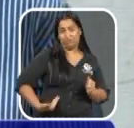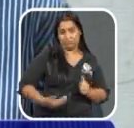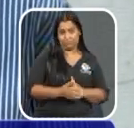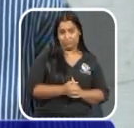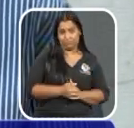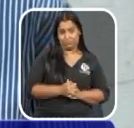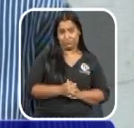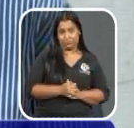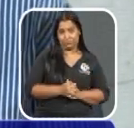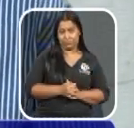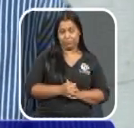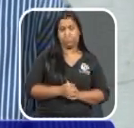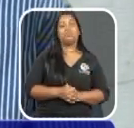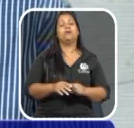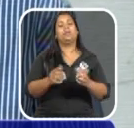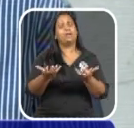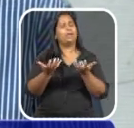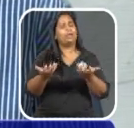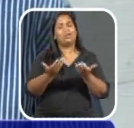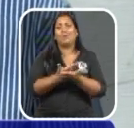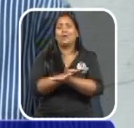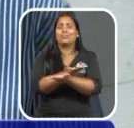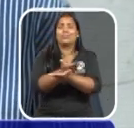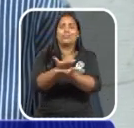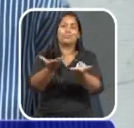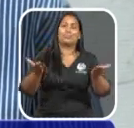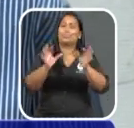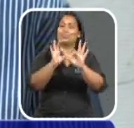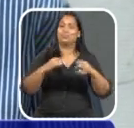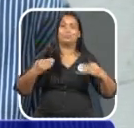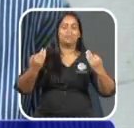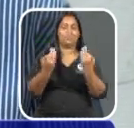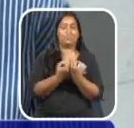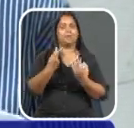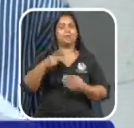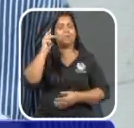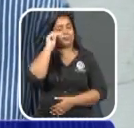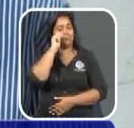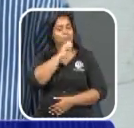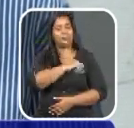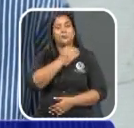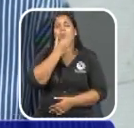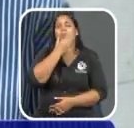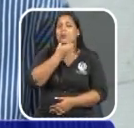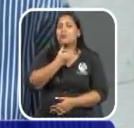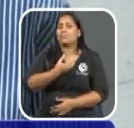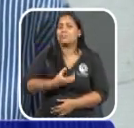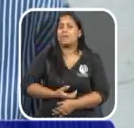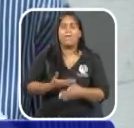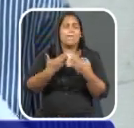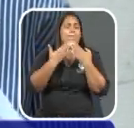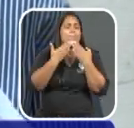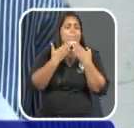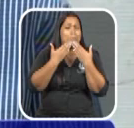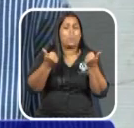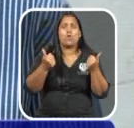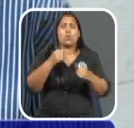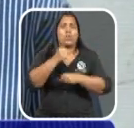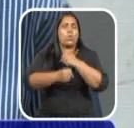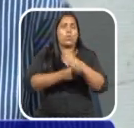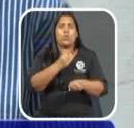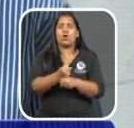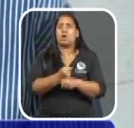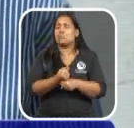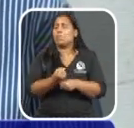municipal. Quero desejar a todas as famílias riopretenses um Natal próspero, um ano novo cheio de